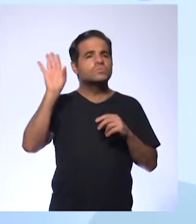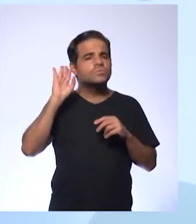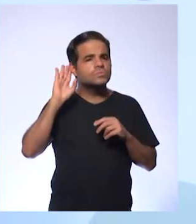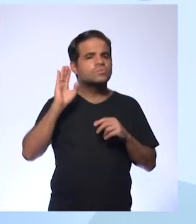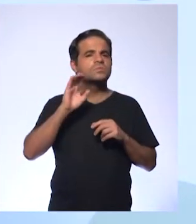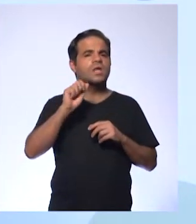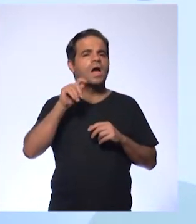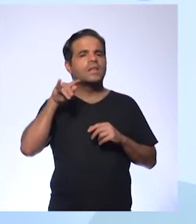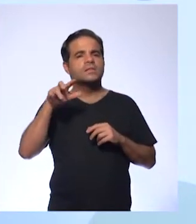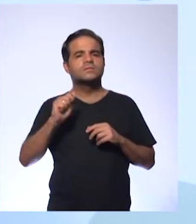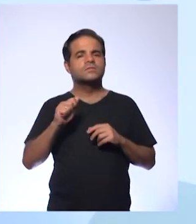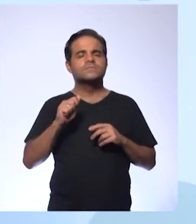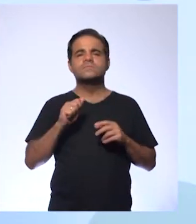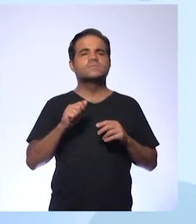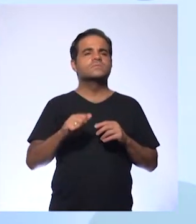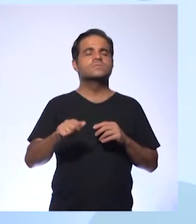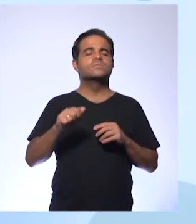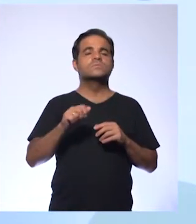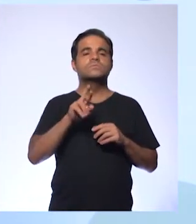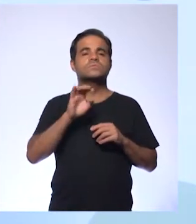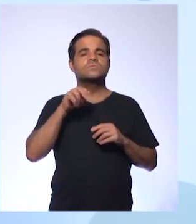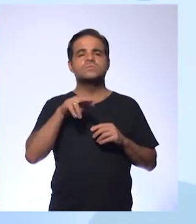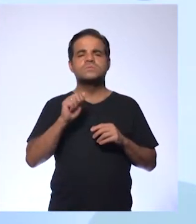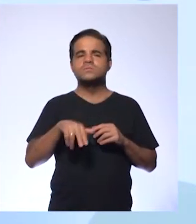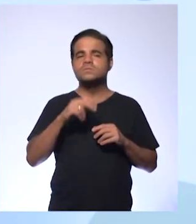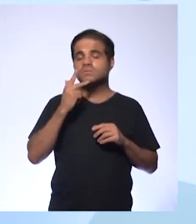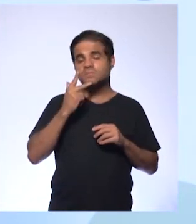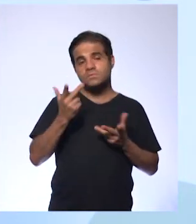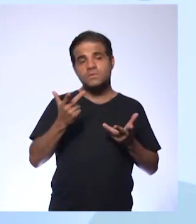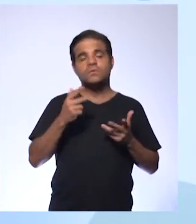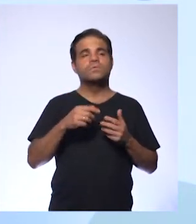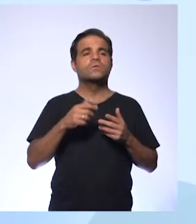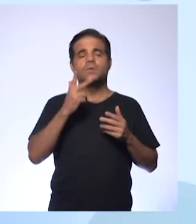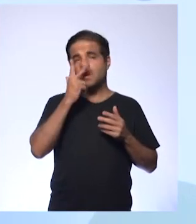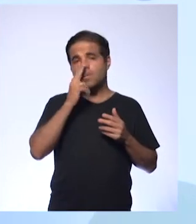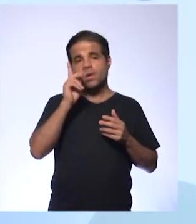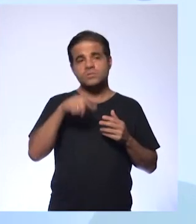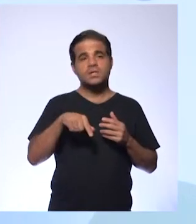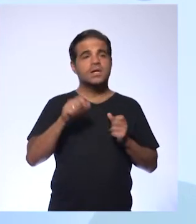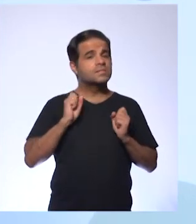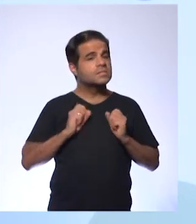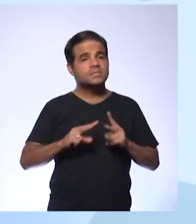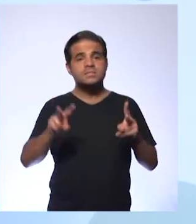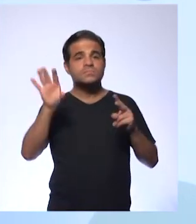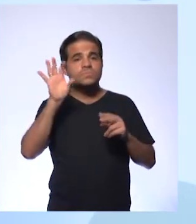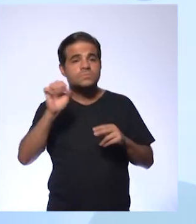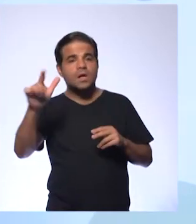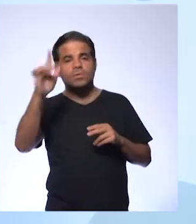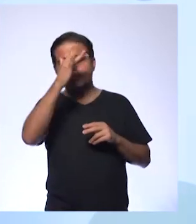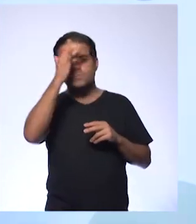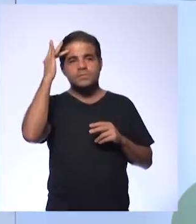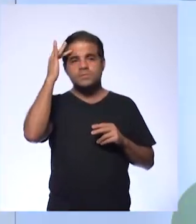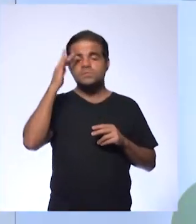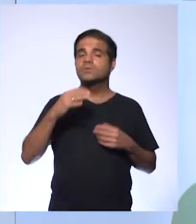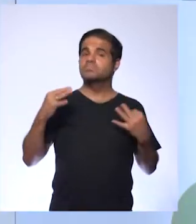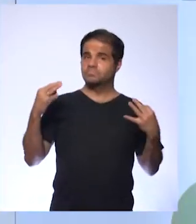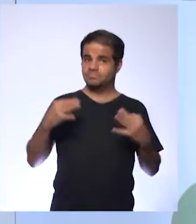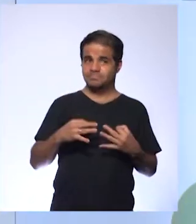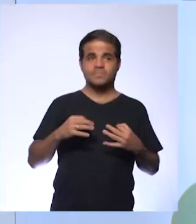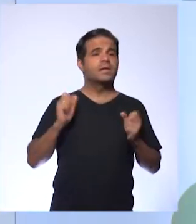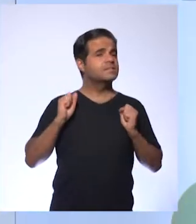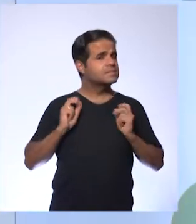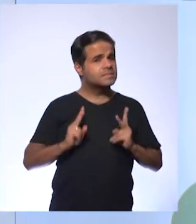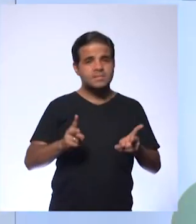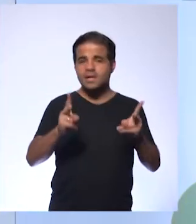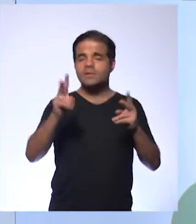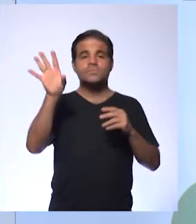ativa. E, por outro lado, o Renan ele falou assim, olha, eu acho que é sempre escutar o outro. Perfeitamente, é sempre